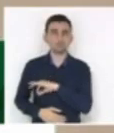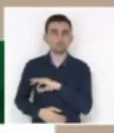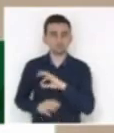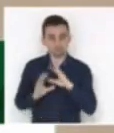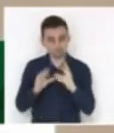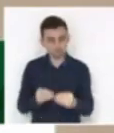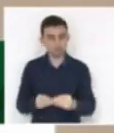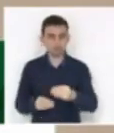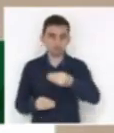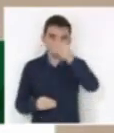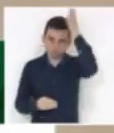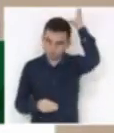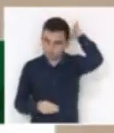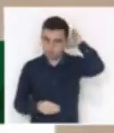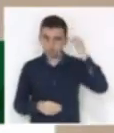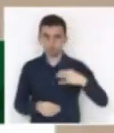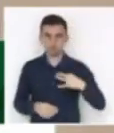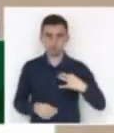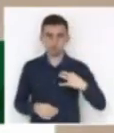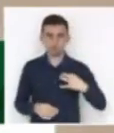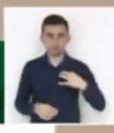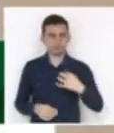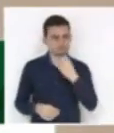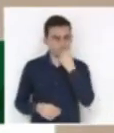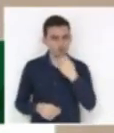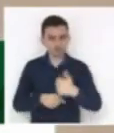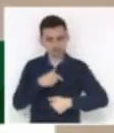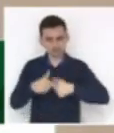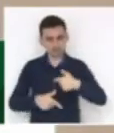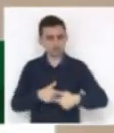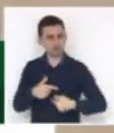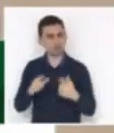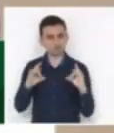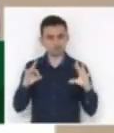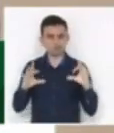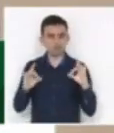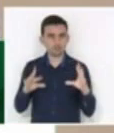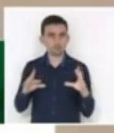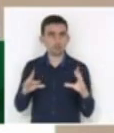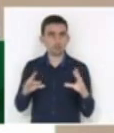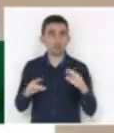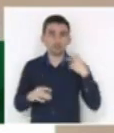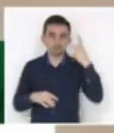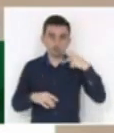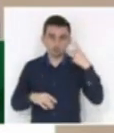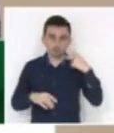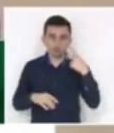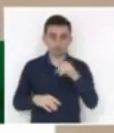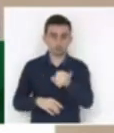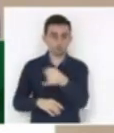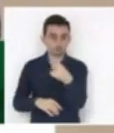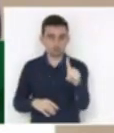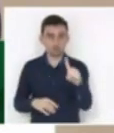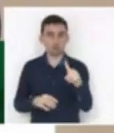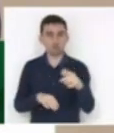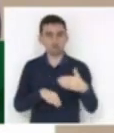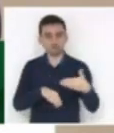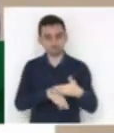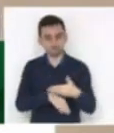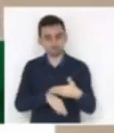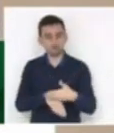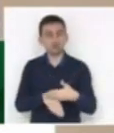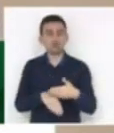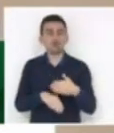bombeiros comunitários que fazem realmente um trabalho de excelência. E o vereador João Cristiano, então, esteve presente em vários